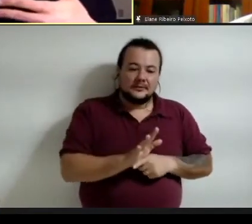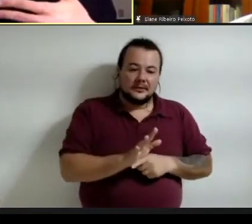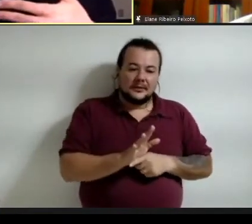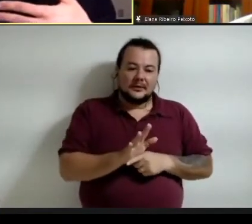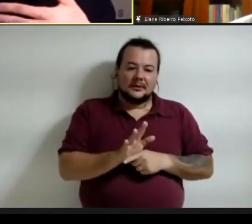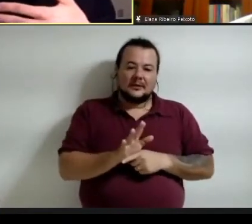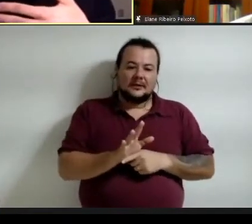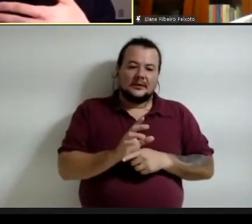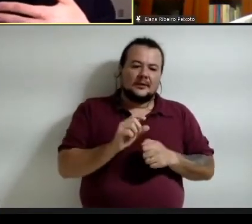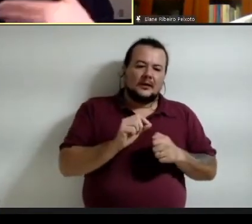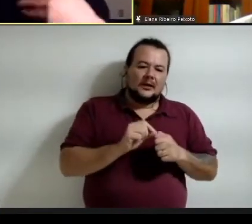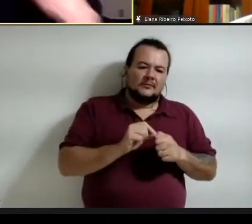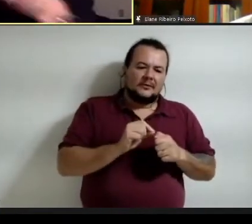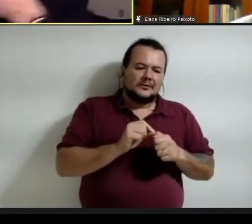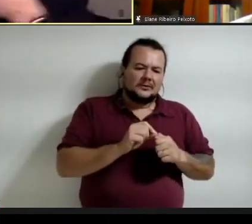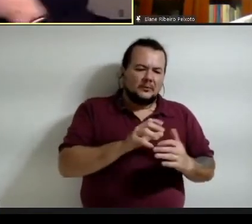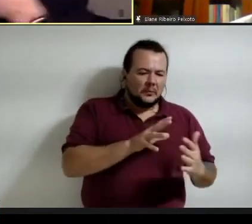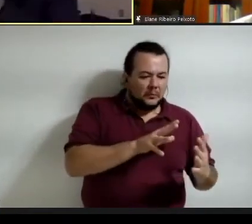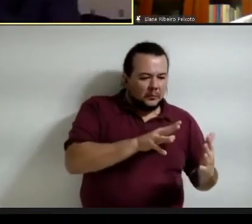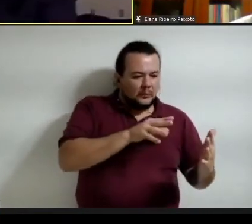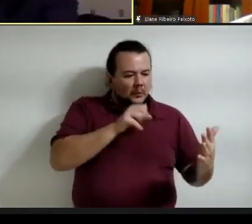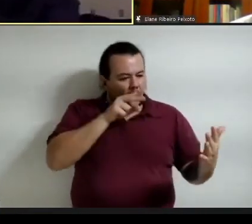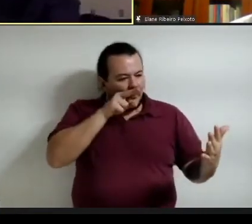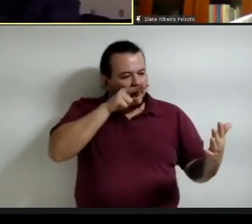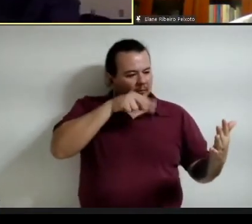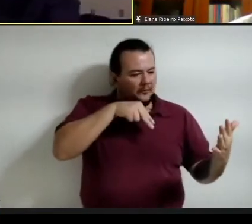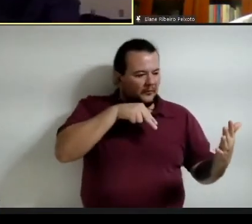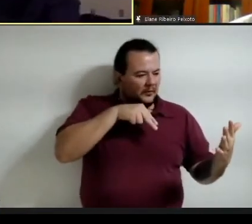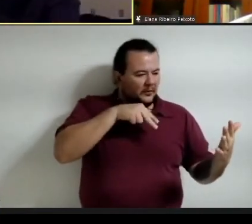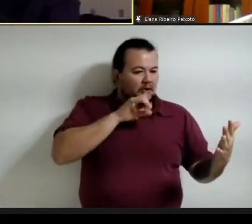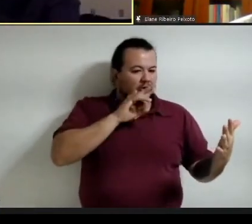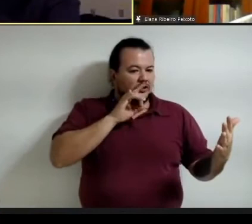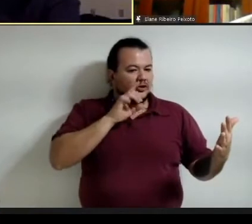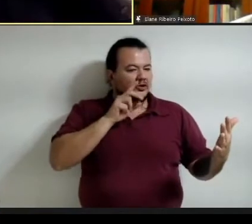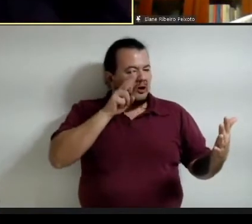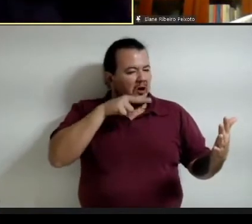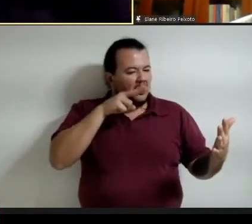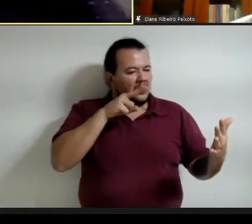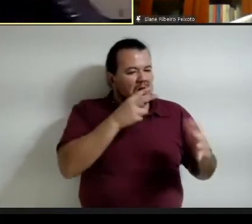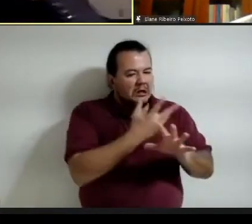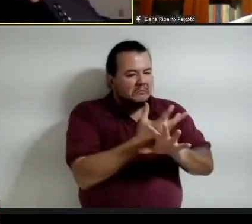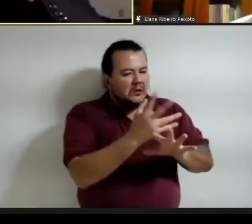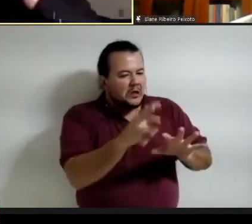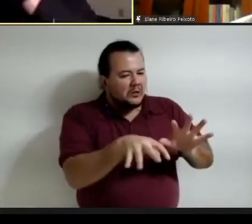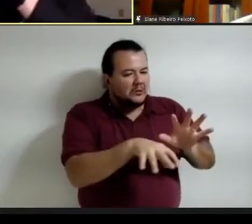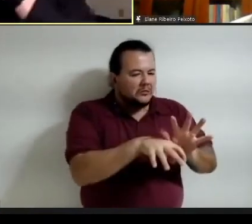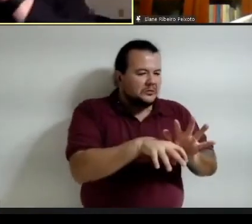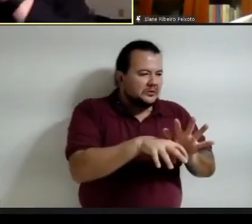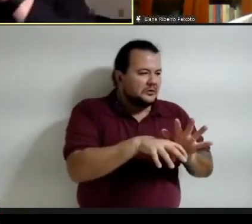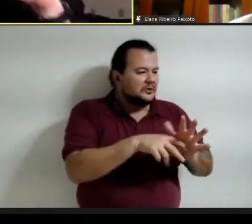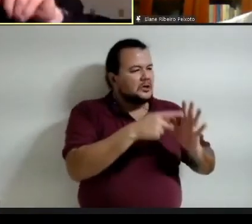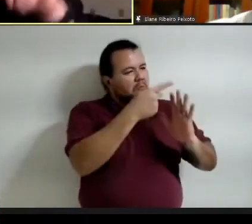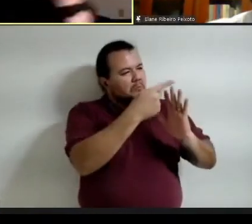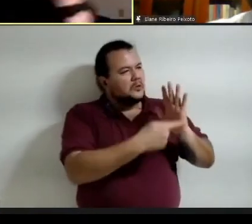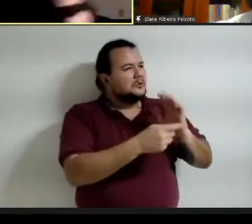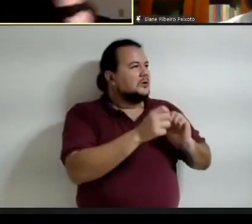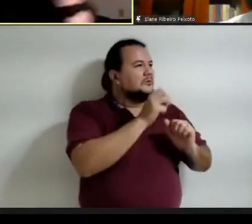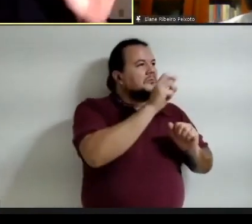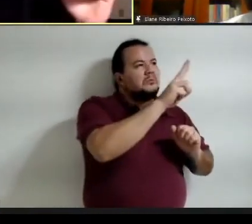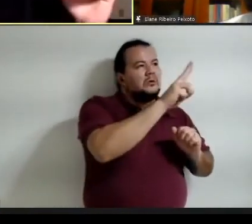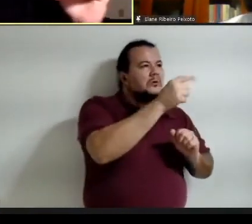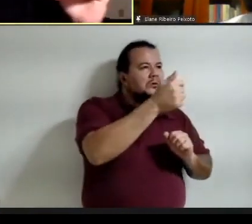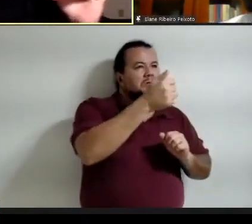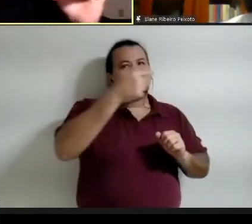fazer uma escaneada antes, para quem quiser ler só sobre ecologia, ler os projetos 2, 17, 11